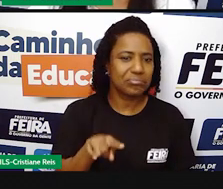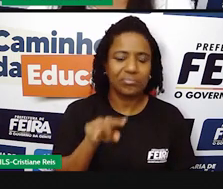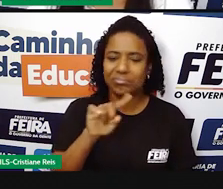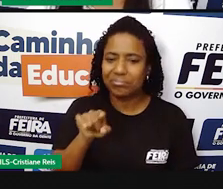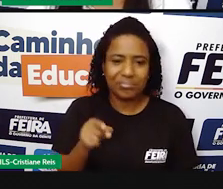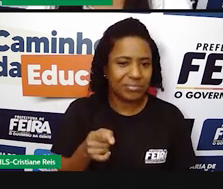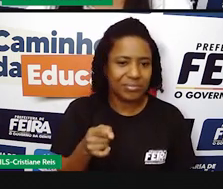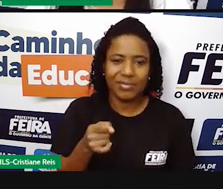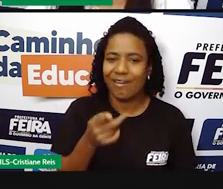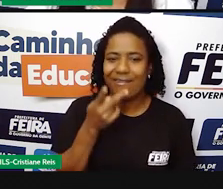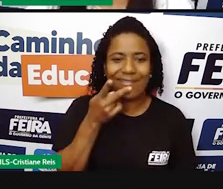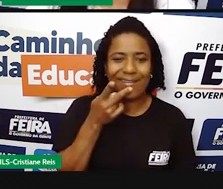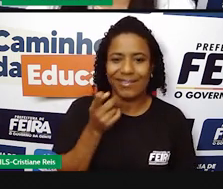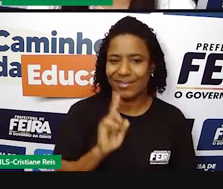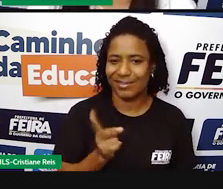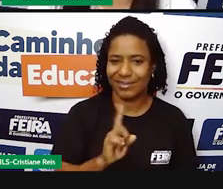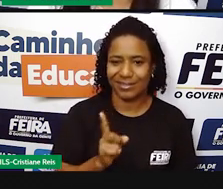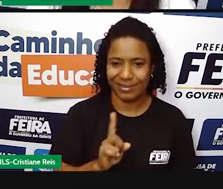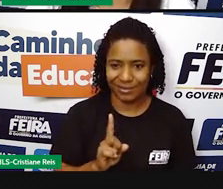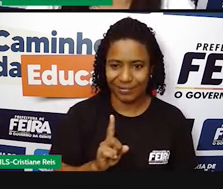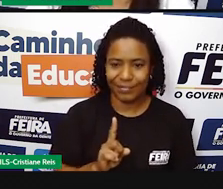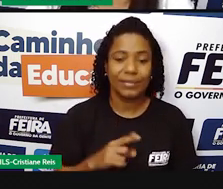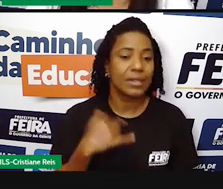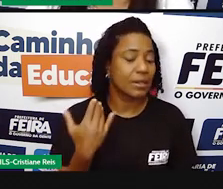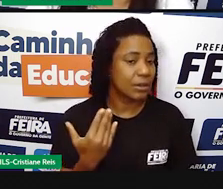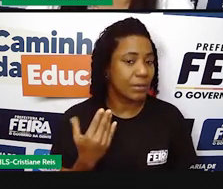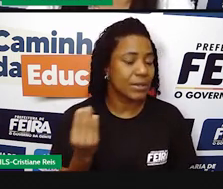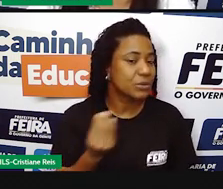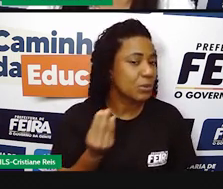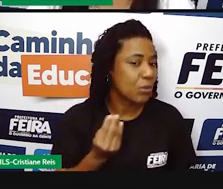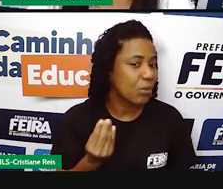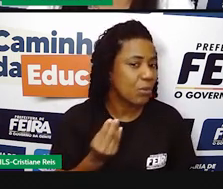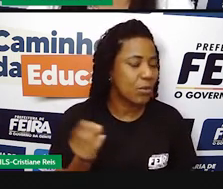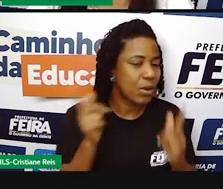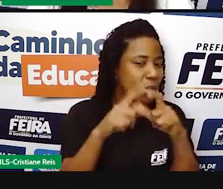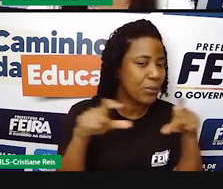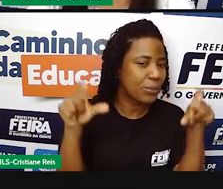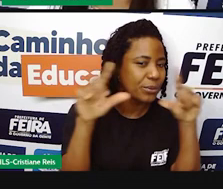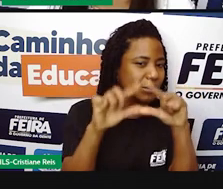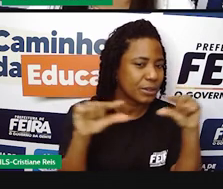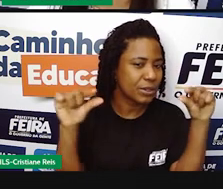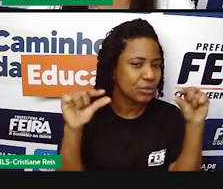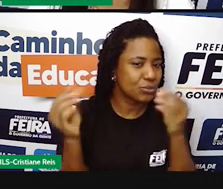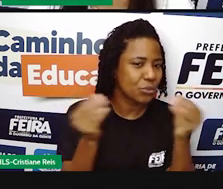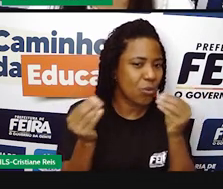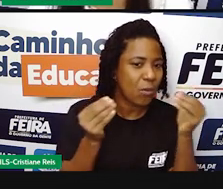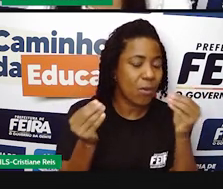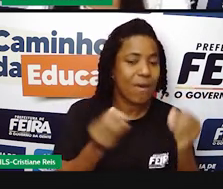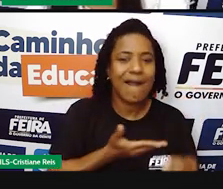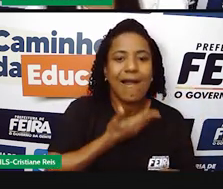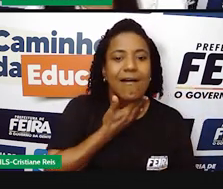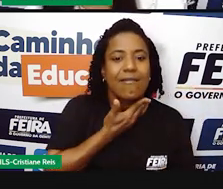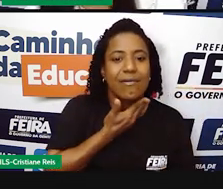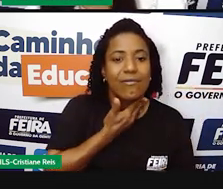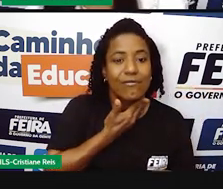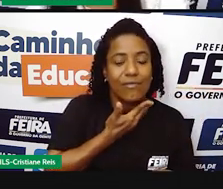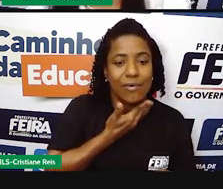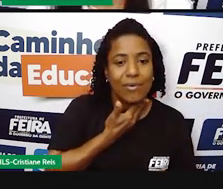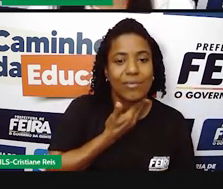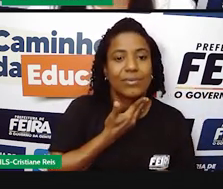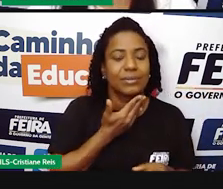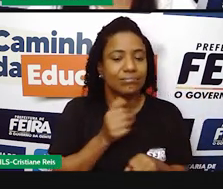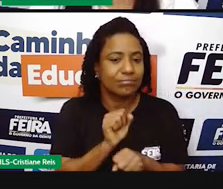aparece na forma como a gente vai pronunciando cada oração, cada palavra, cada frase, fazendo aí as